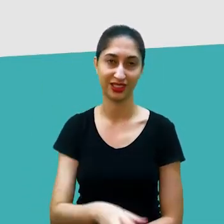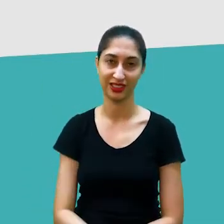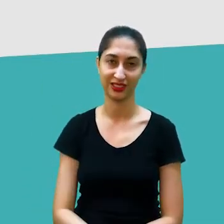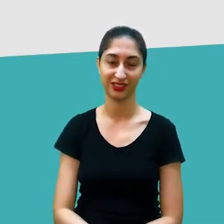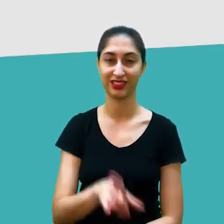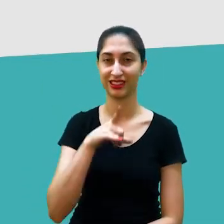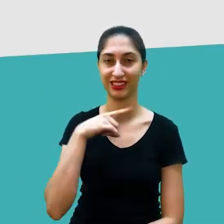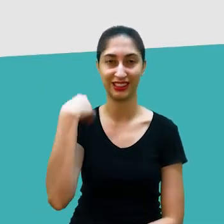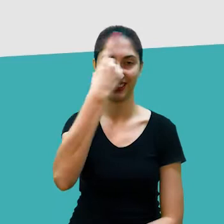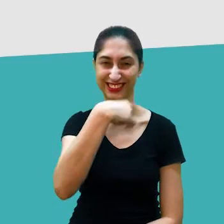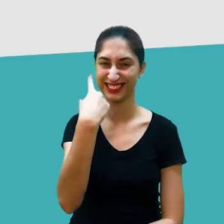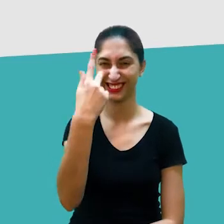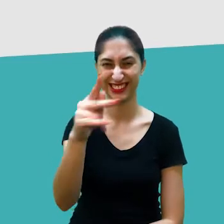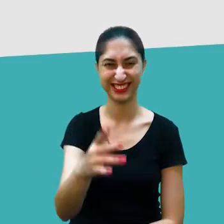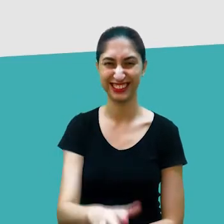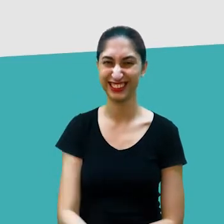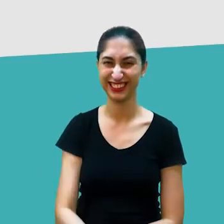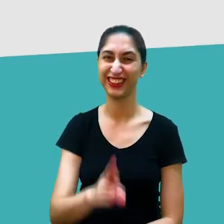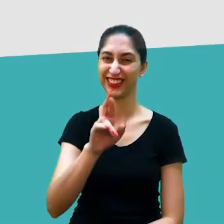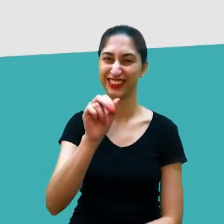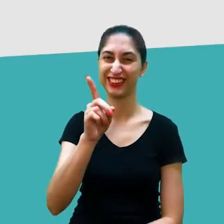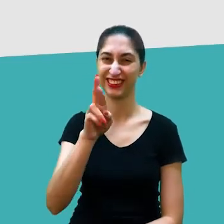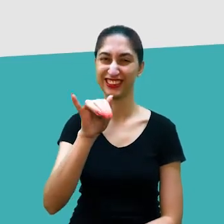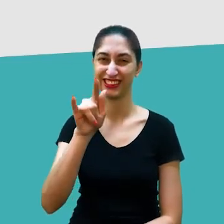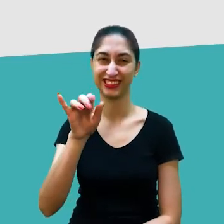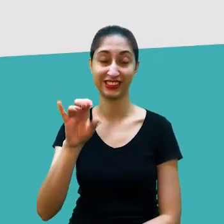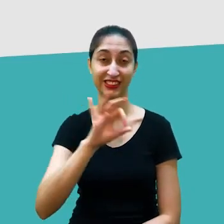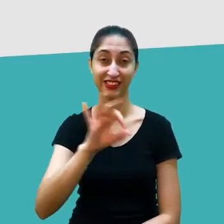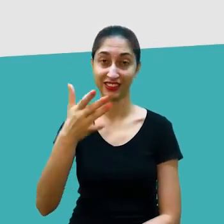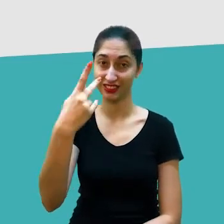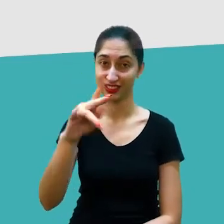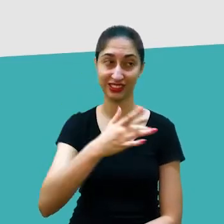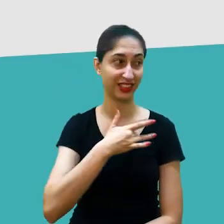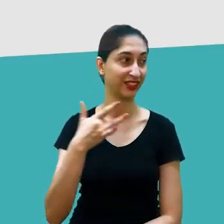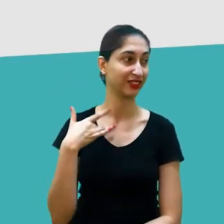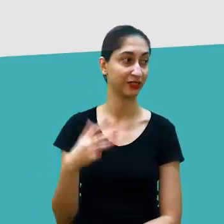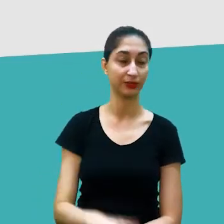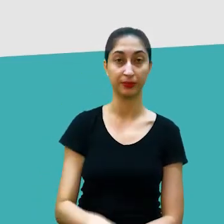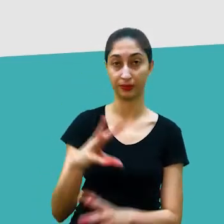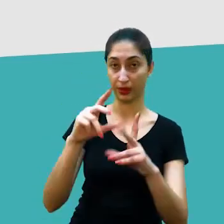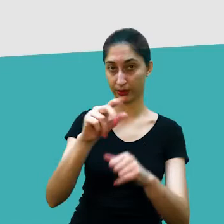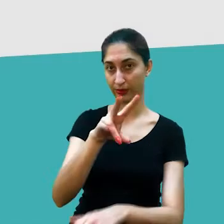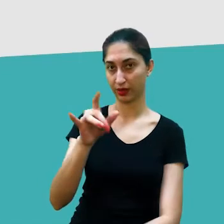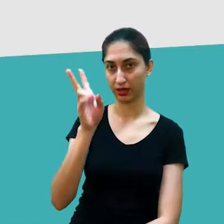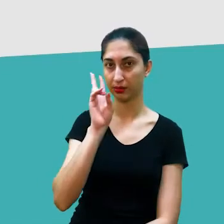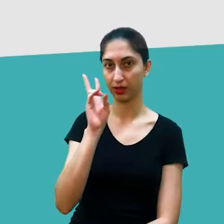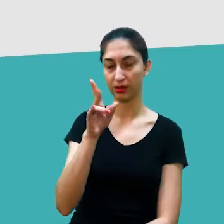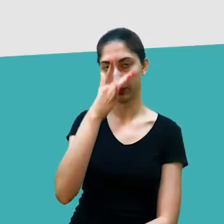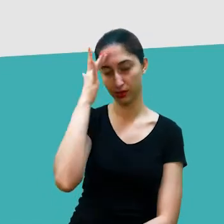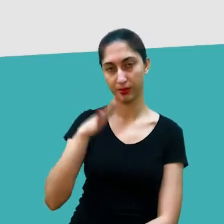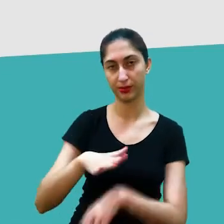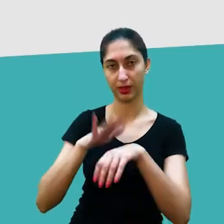na sua cara, Rodrigo, que tá fazendo super bem isso. E outra coisa, Rô, eu não sei, todo mundo vai lembrar disso, pelo menos os mais velhos que